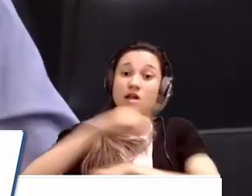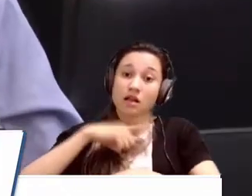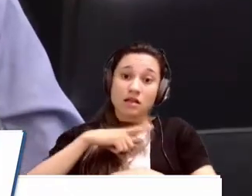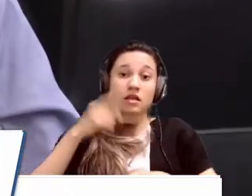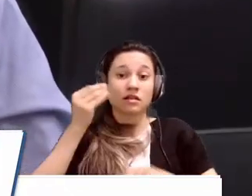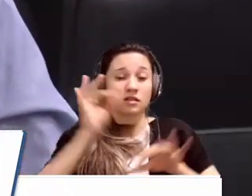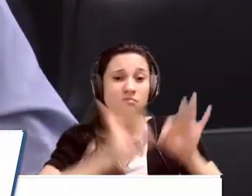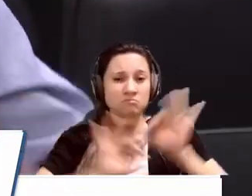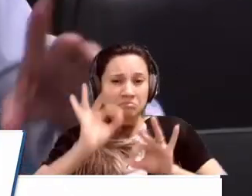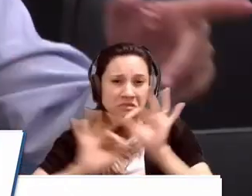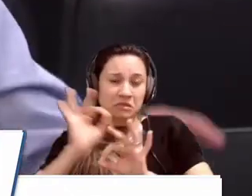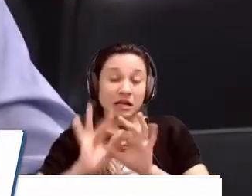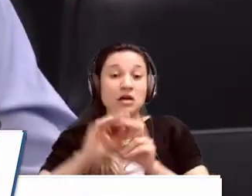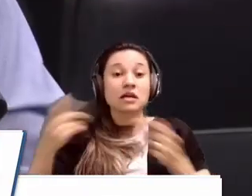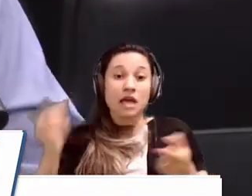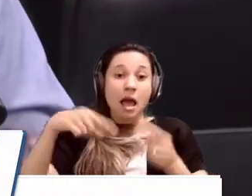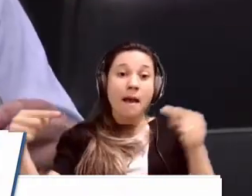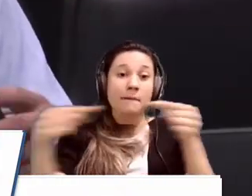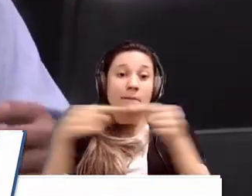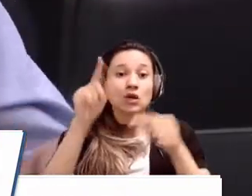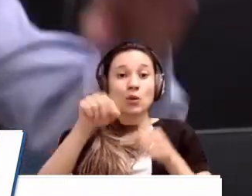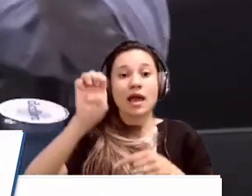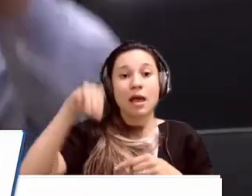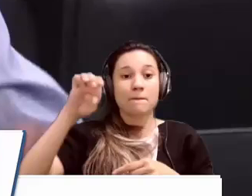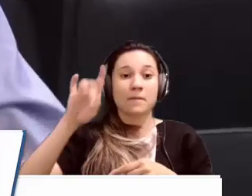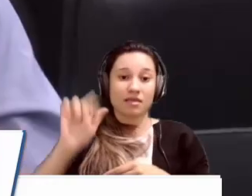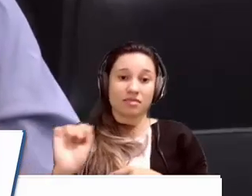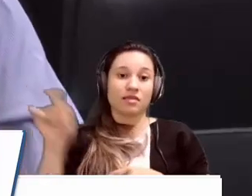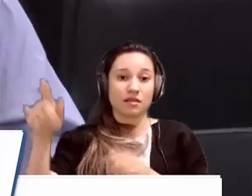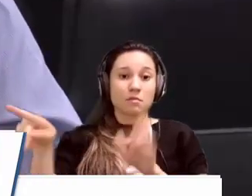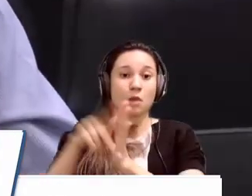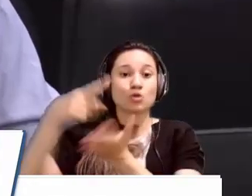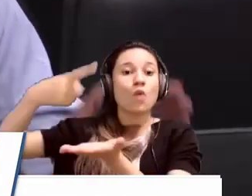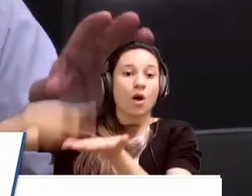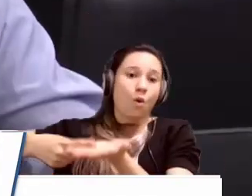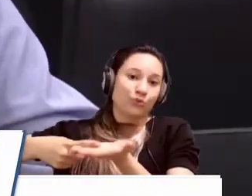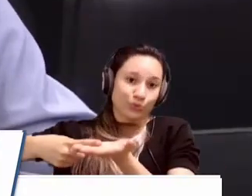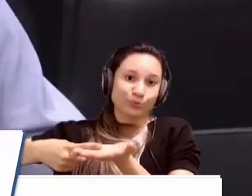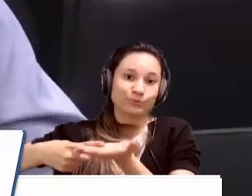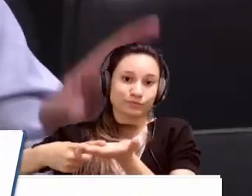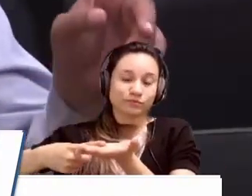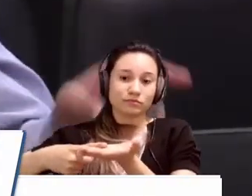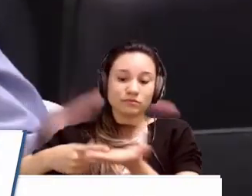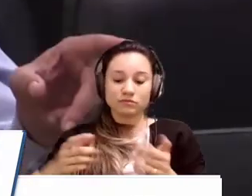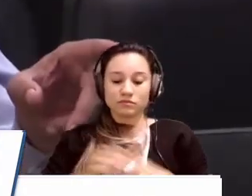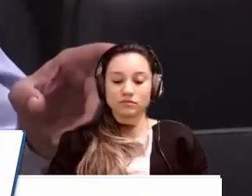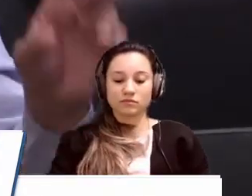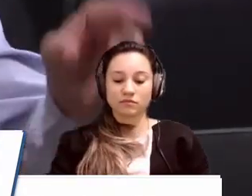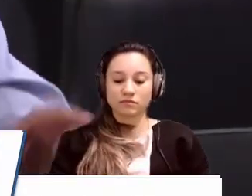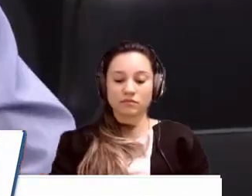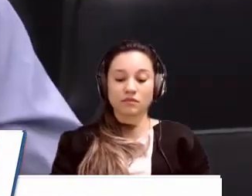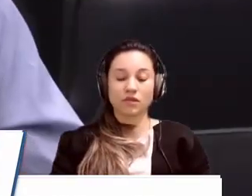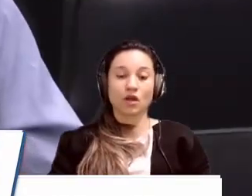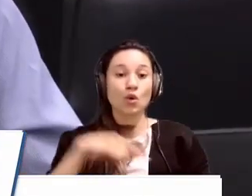no acordo. O que foi bom, né, foi a rua lá da Heitor Villas Lobos, mas vai para ver, tudo que nós indica